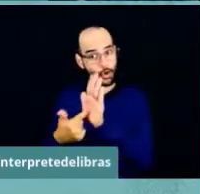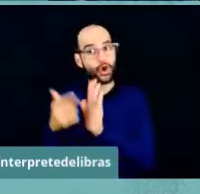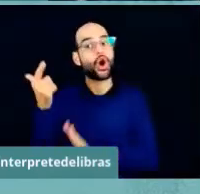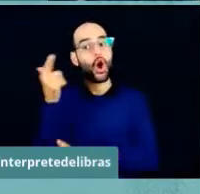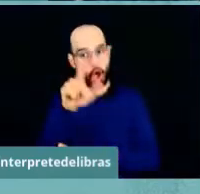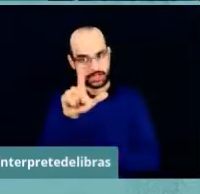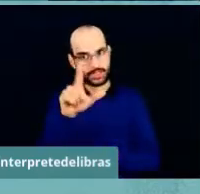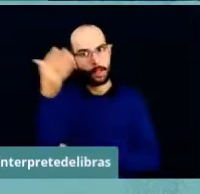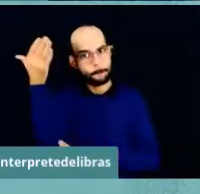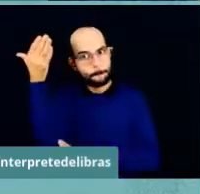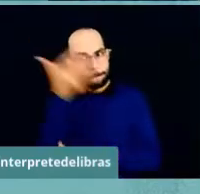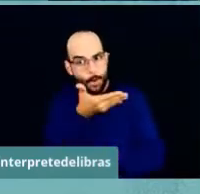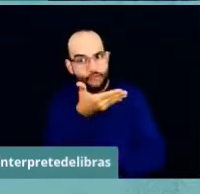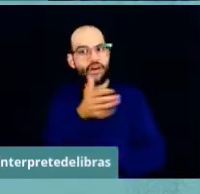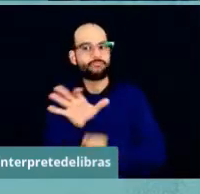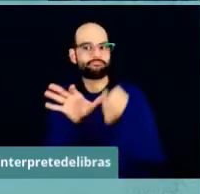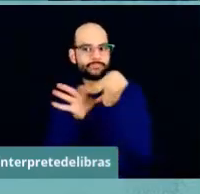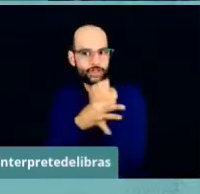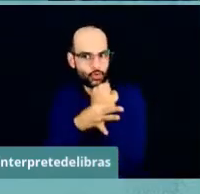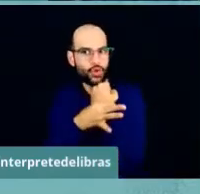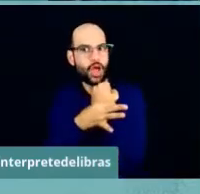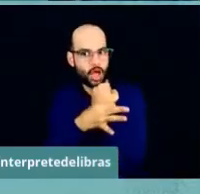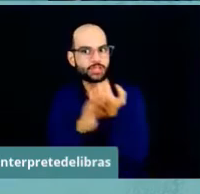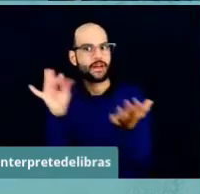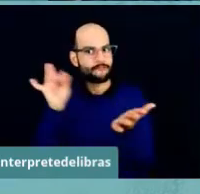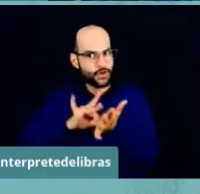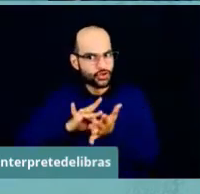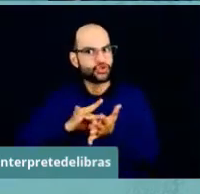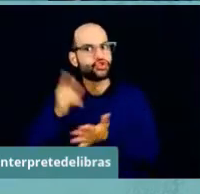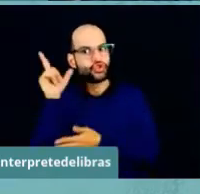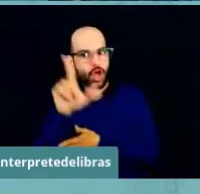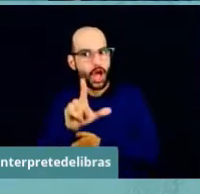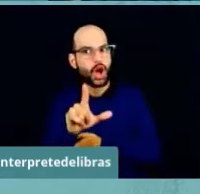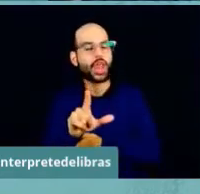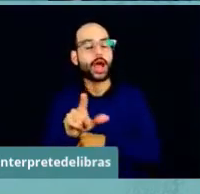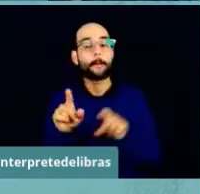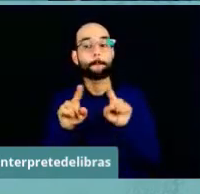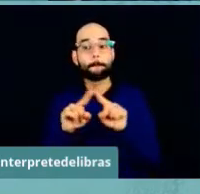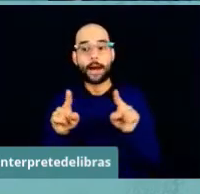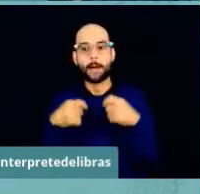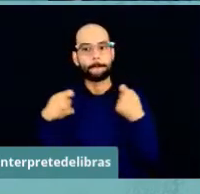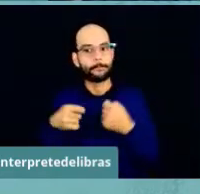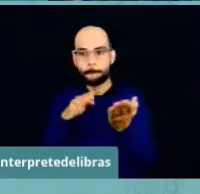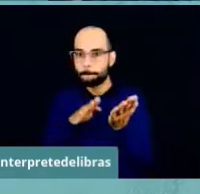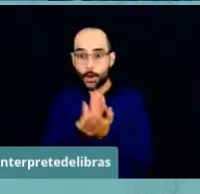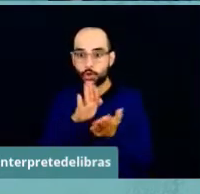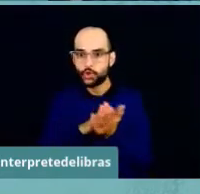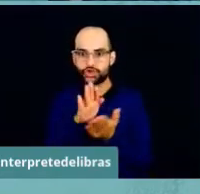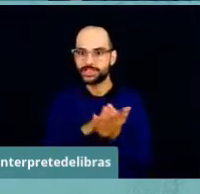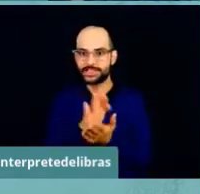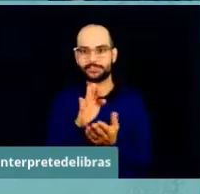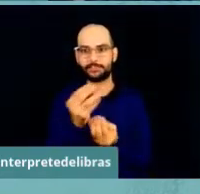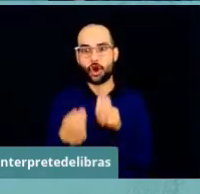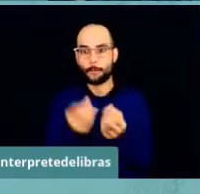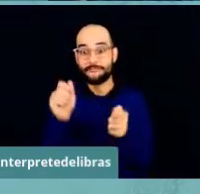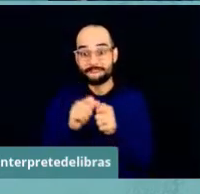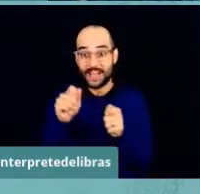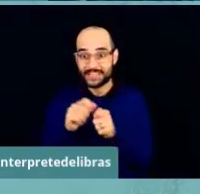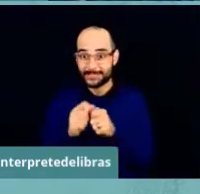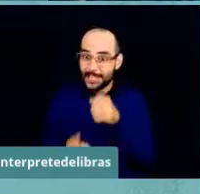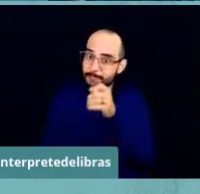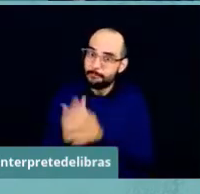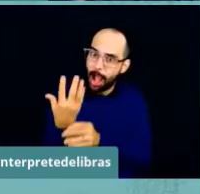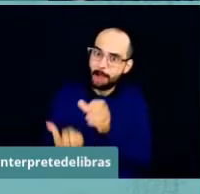já mostrou segurança, mas eu preciso, então, produzir essa vacina, e essa produção é feita através